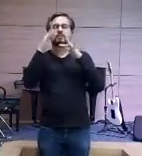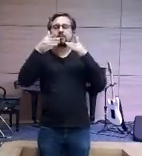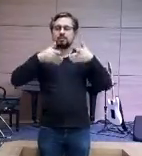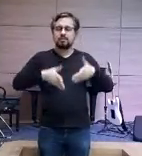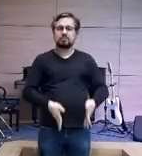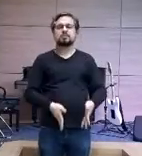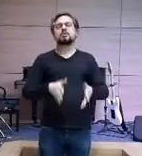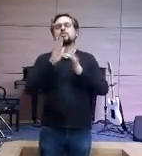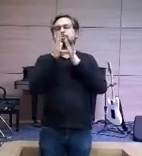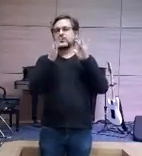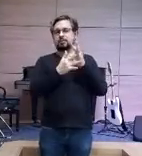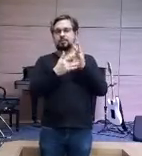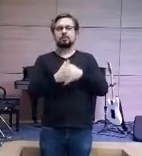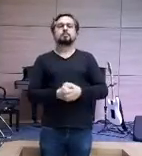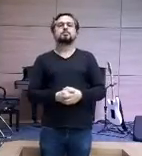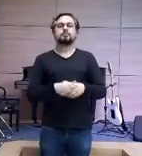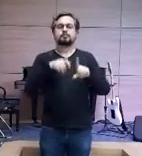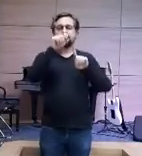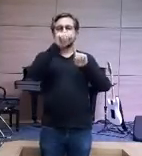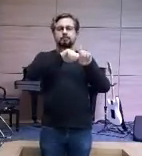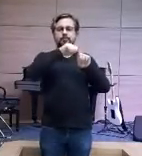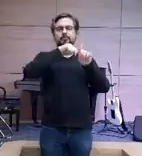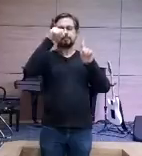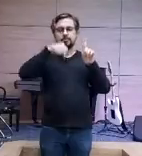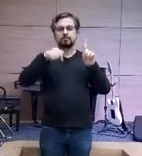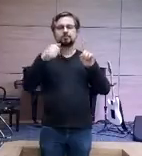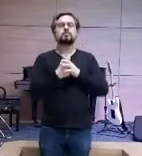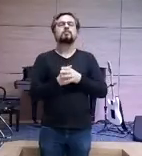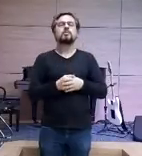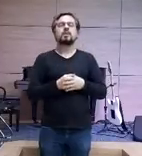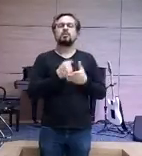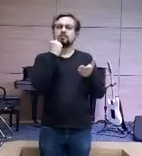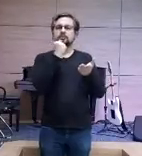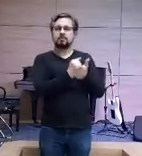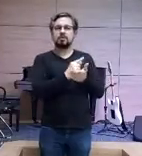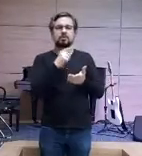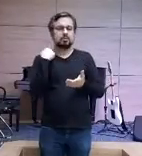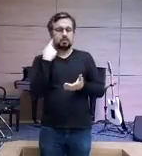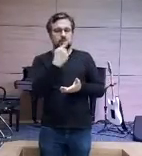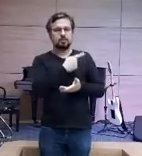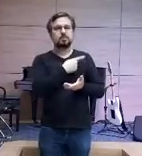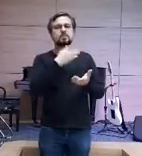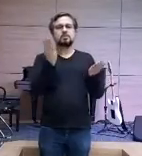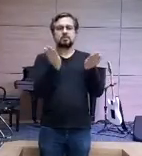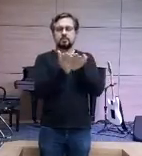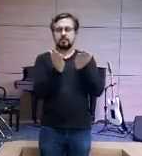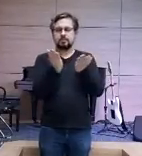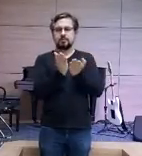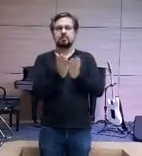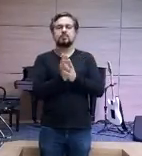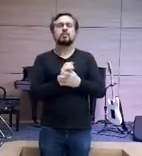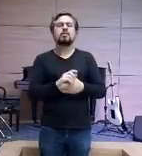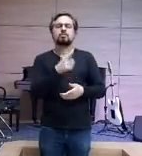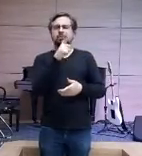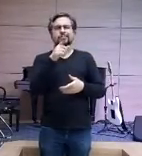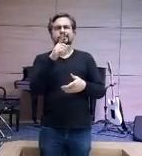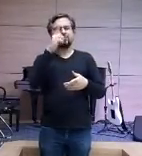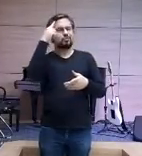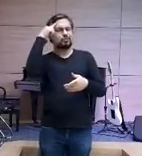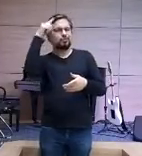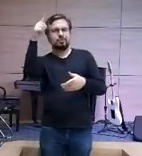nascimento de Jesus o mês de dezembro marcado para os cristãos como o nascimento de Jesus é claro que não tem uma